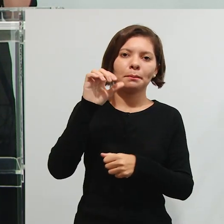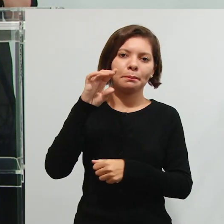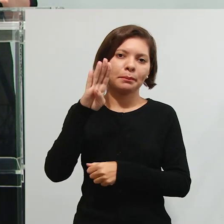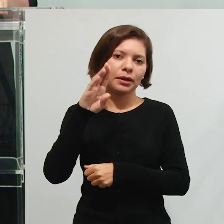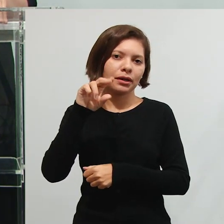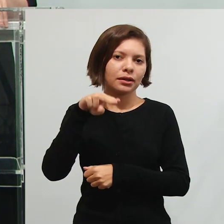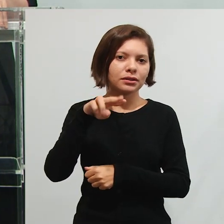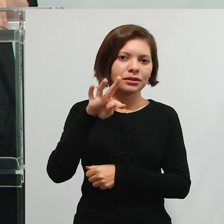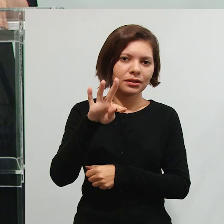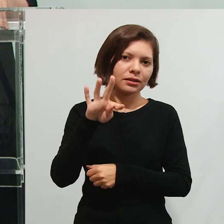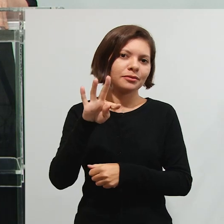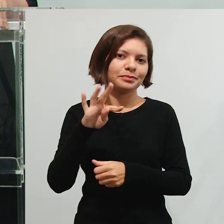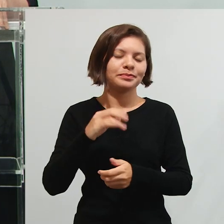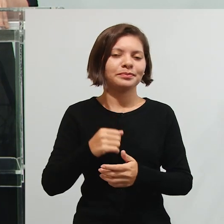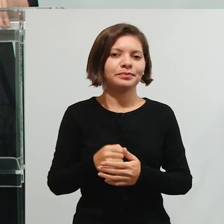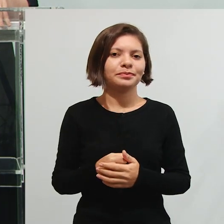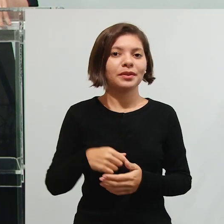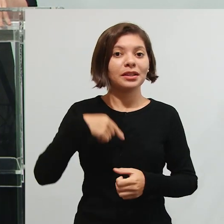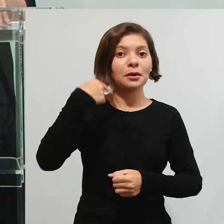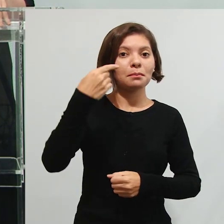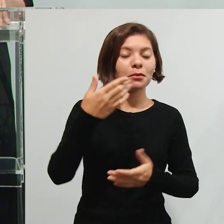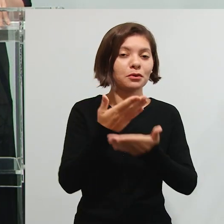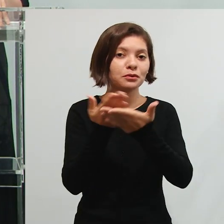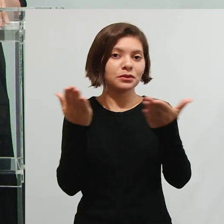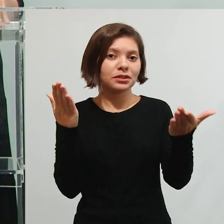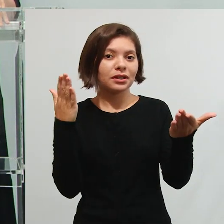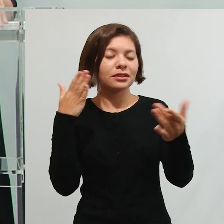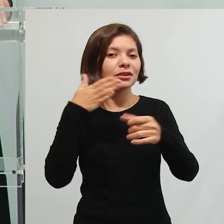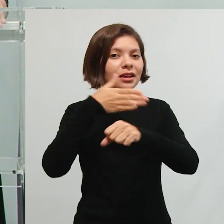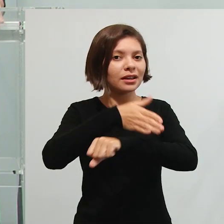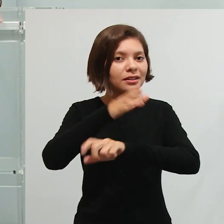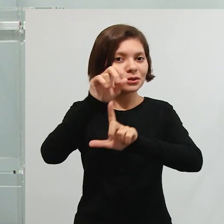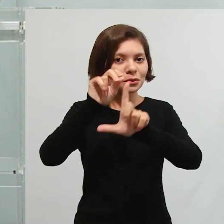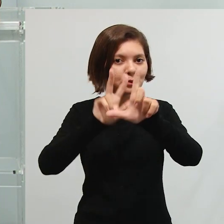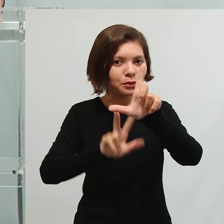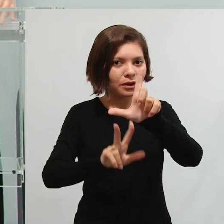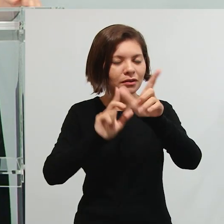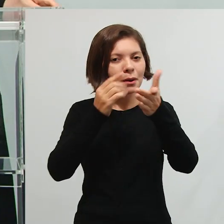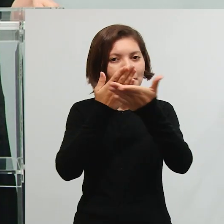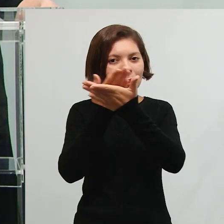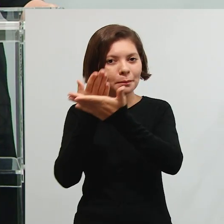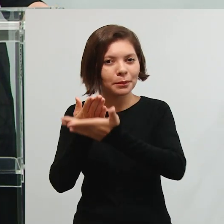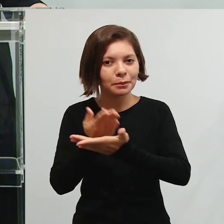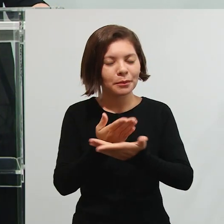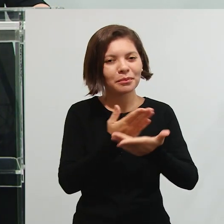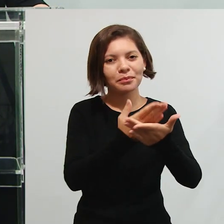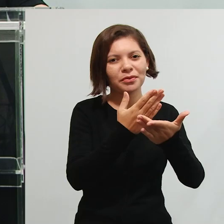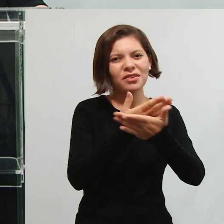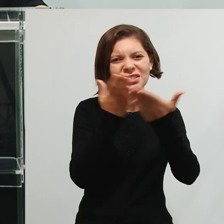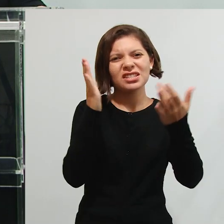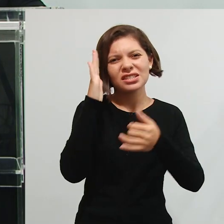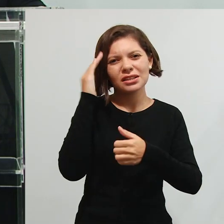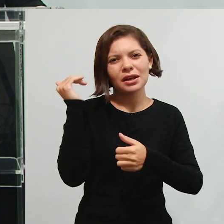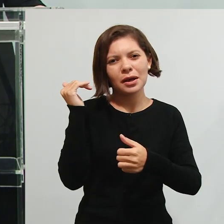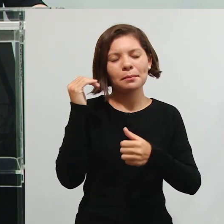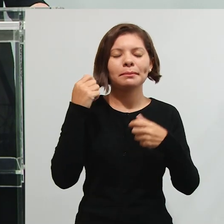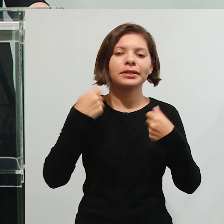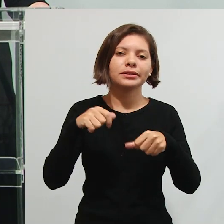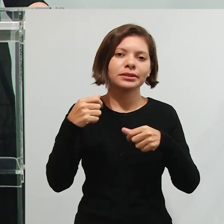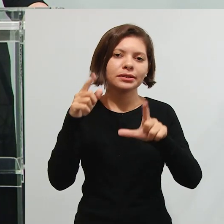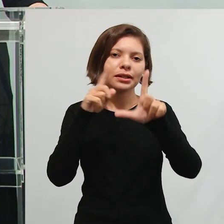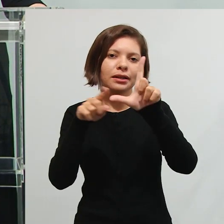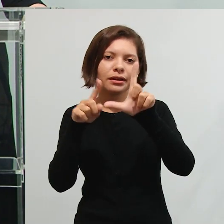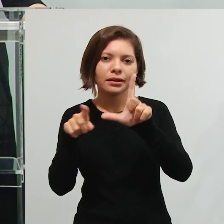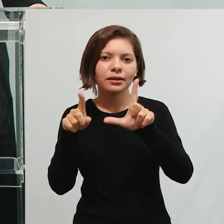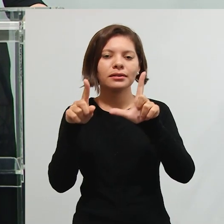para saber que existem todas essas regrinhas né de e todo mundo que já fez CCC sabe né que tem que ter lá as margens